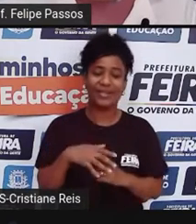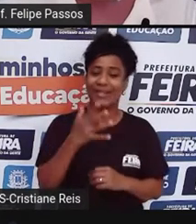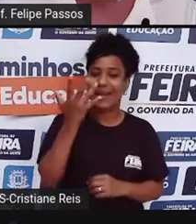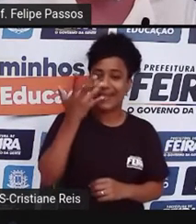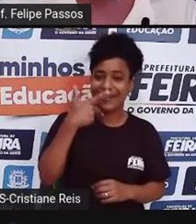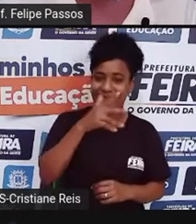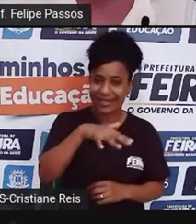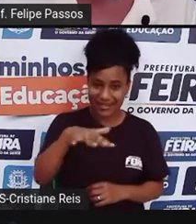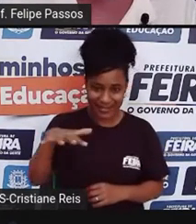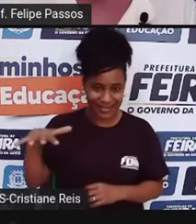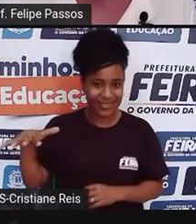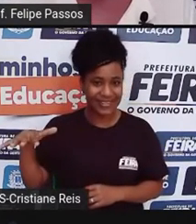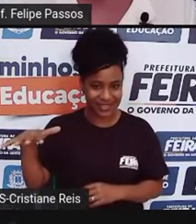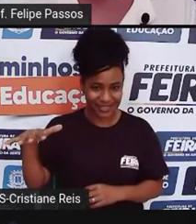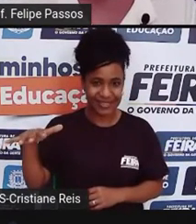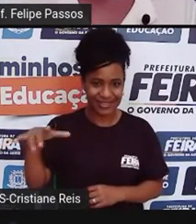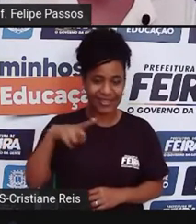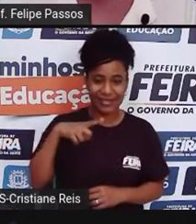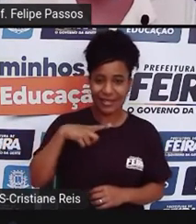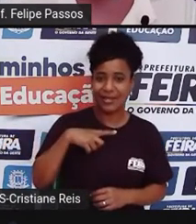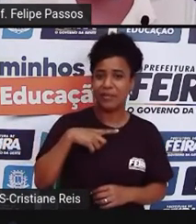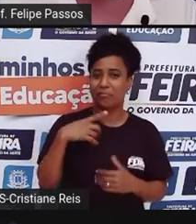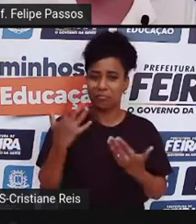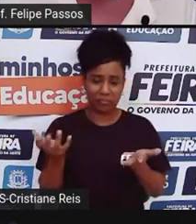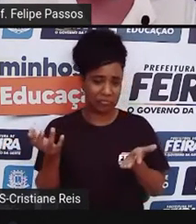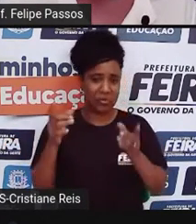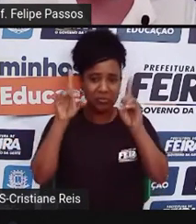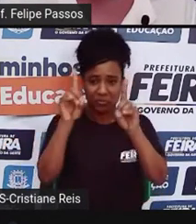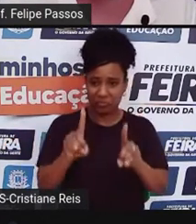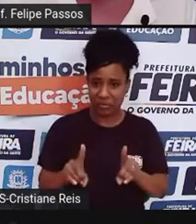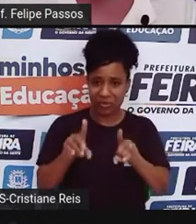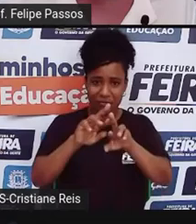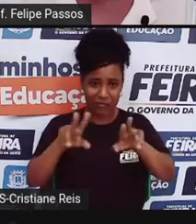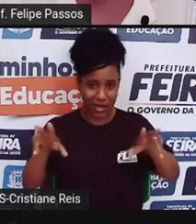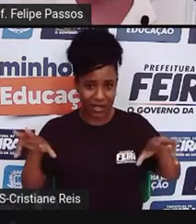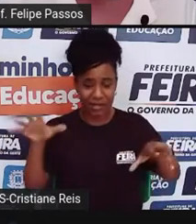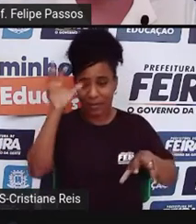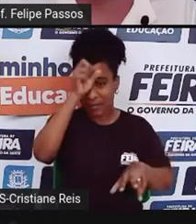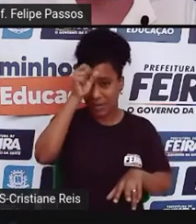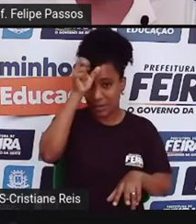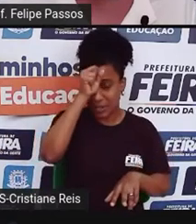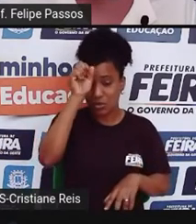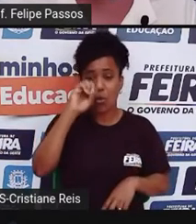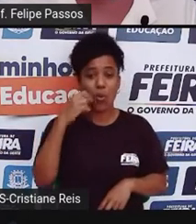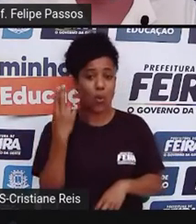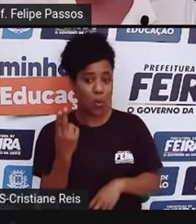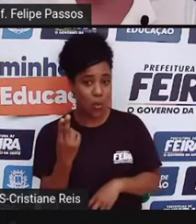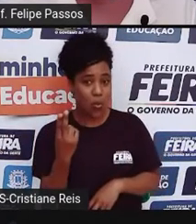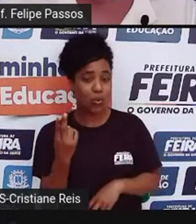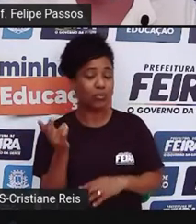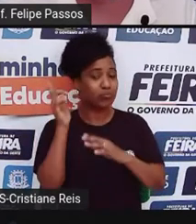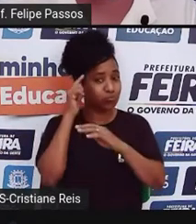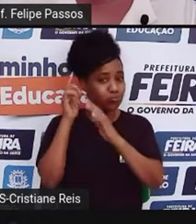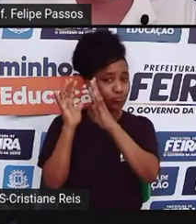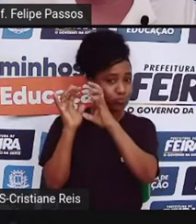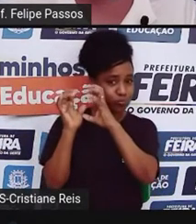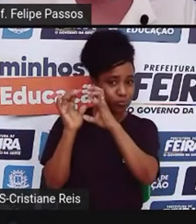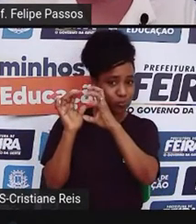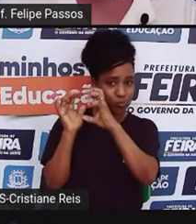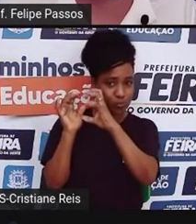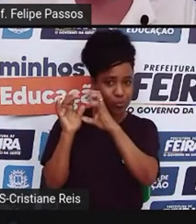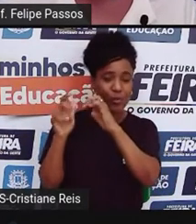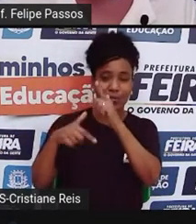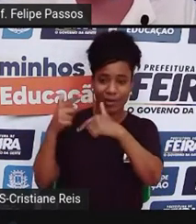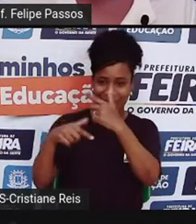com deficiência de aprendizagem ou deficiência cognitiva. Enfim, é o trabalho completo com a inclusão. Então, vou dar